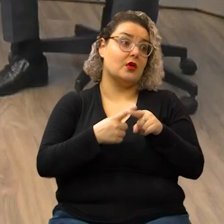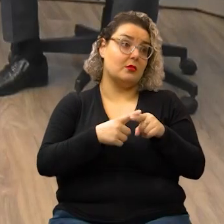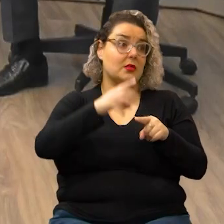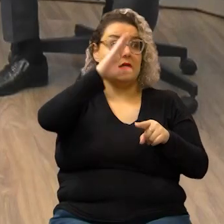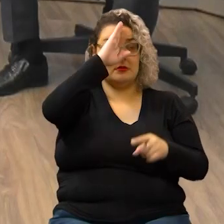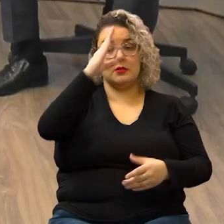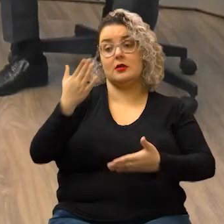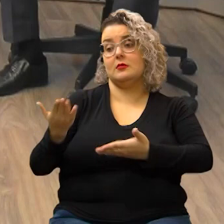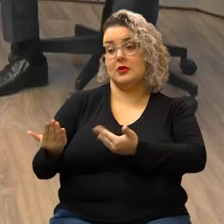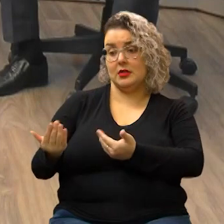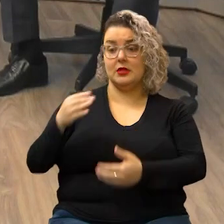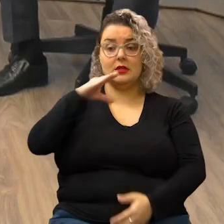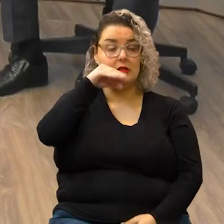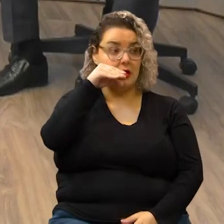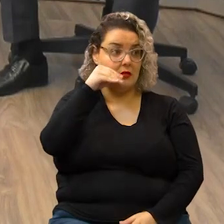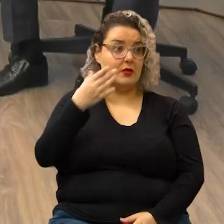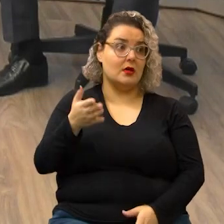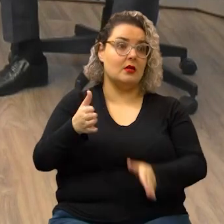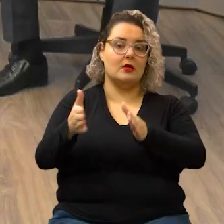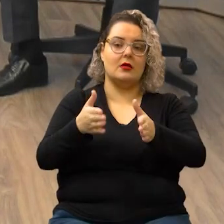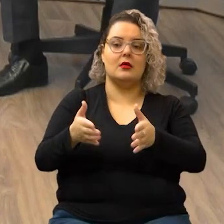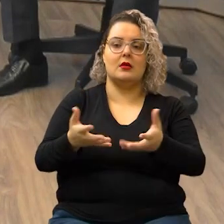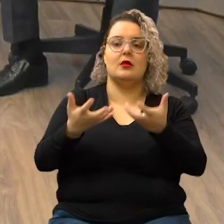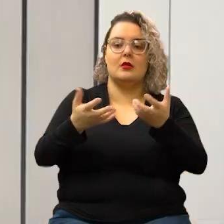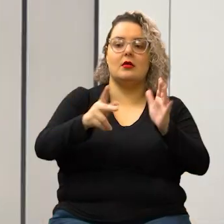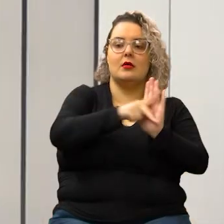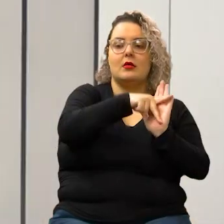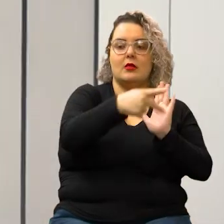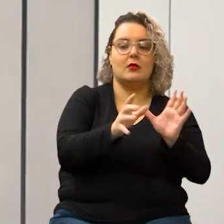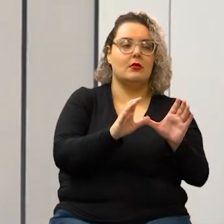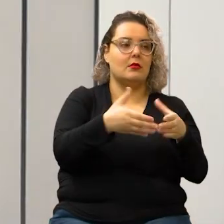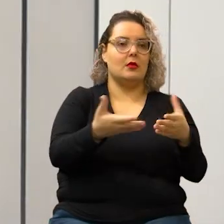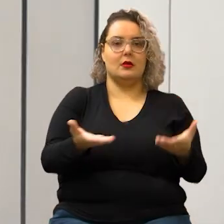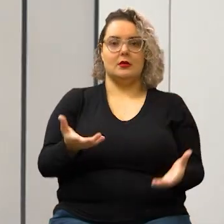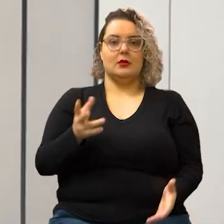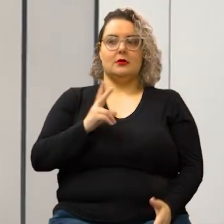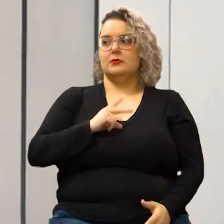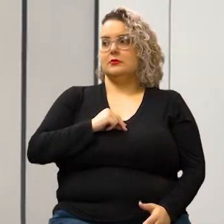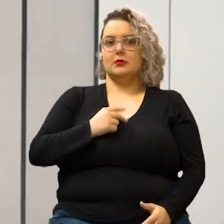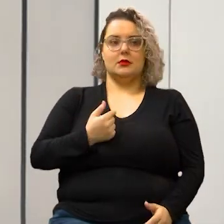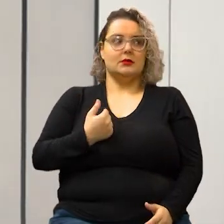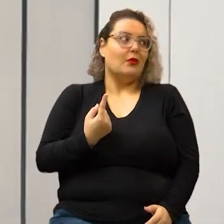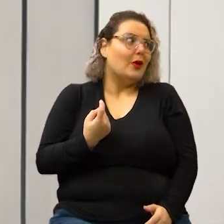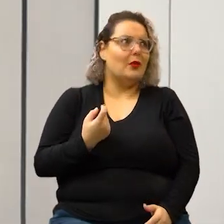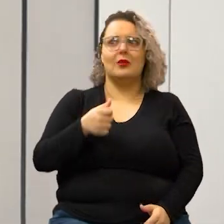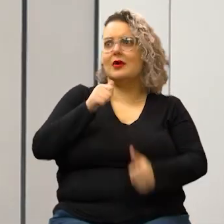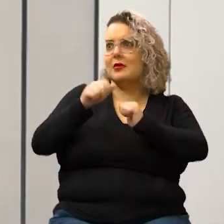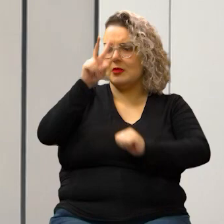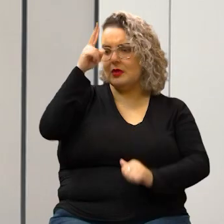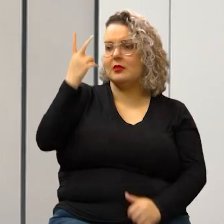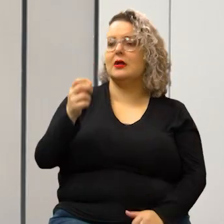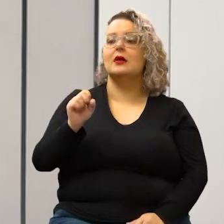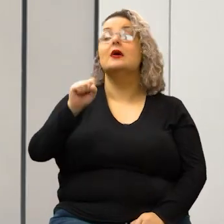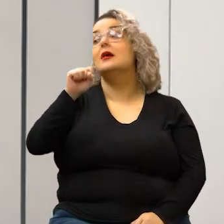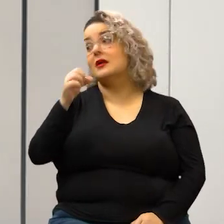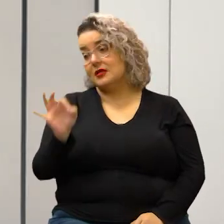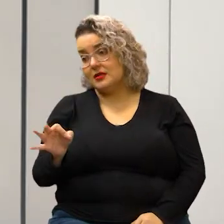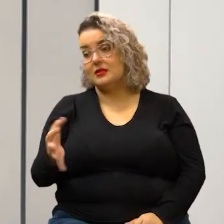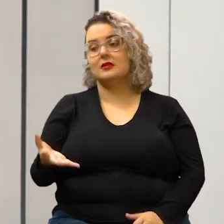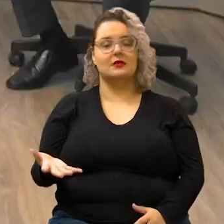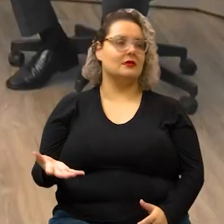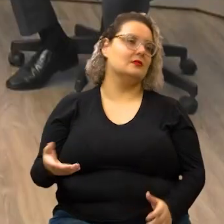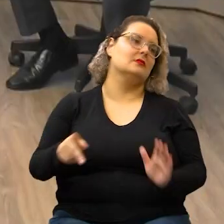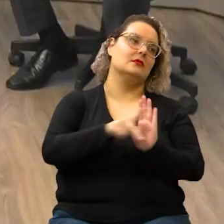principalmente na adolescência, eles estão naquela fase, eu quero pertencer ao grupo, aí, nossa, eu sou a única que não bebo, Exato, então eu não ela se pertenço sentiu estimulada.